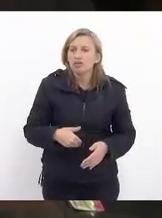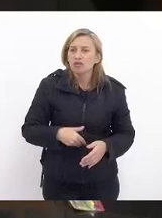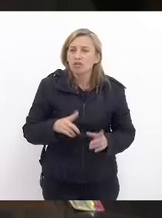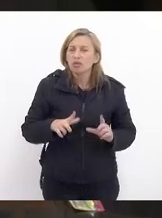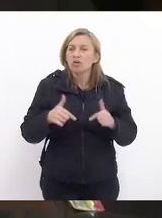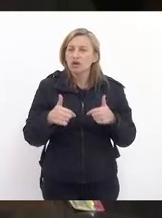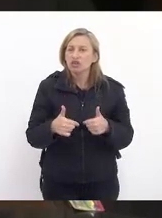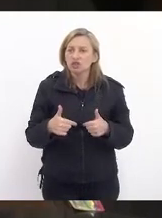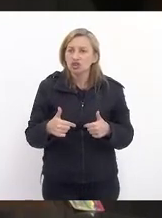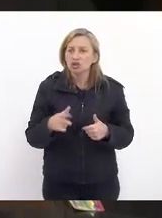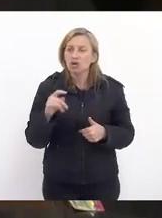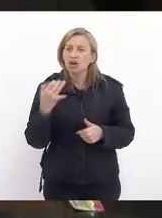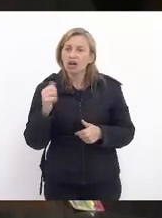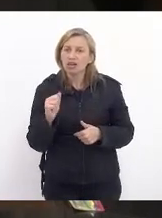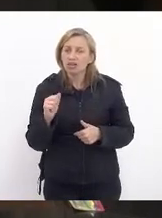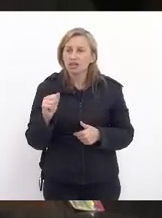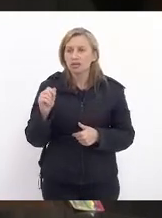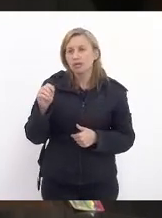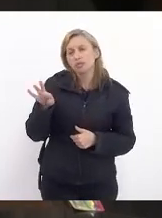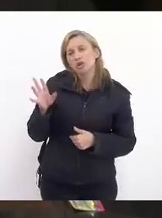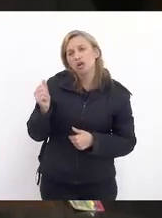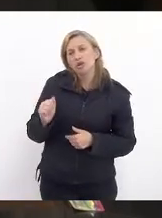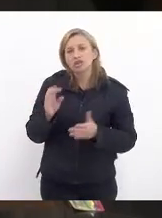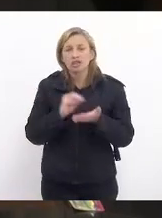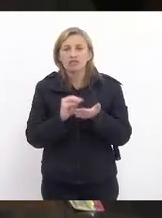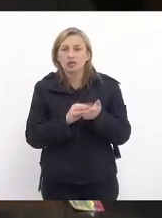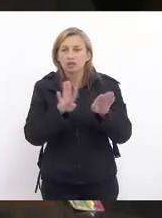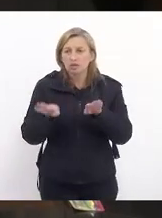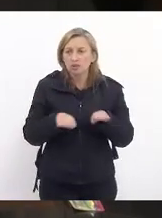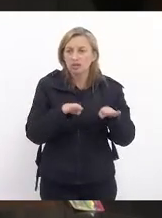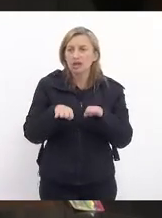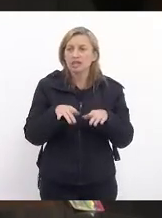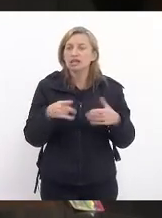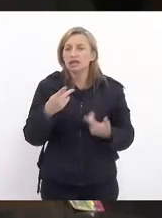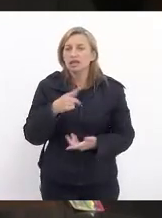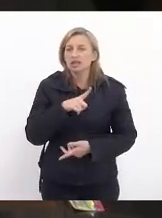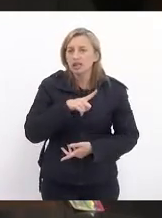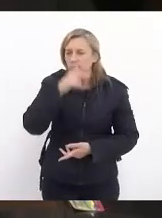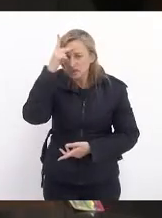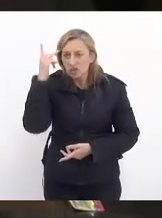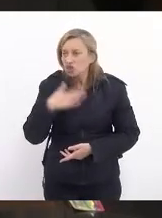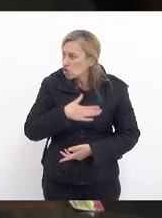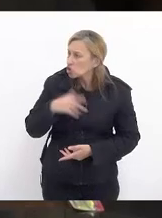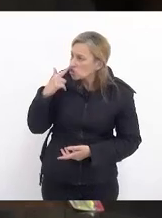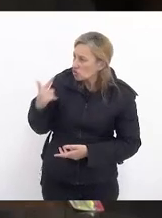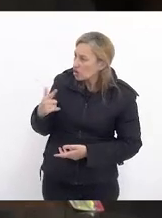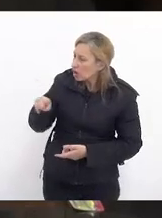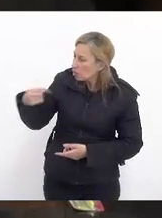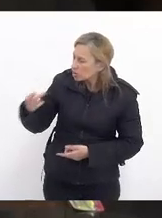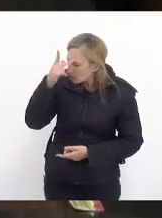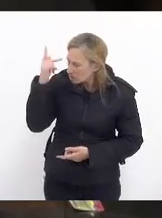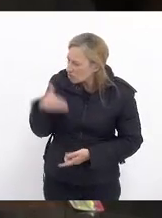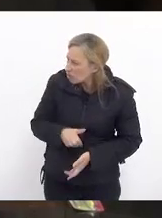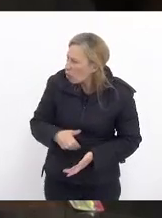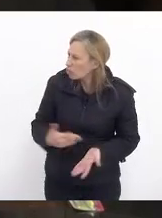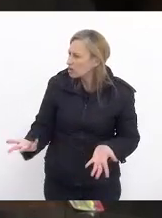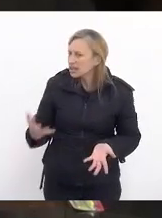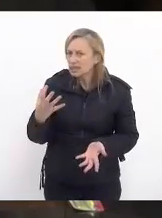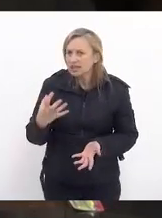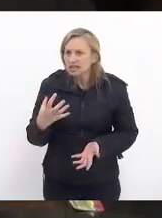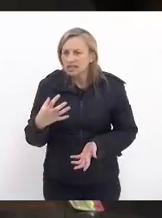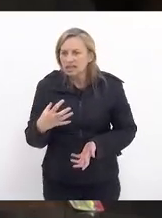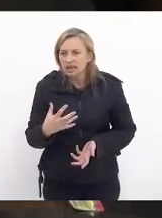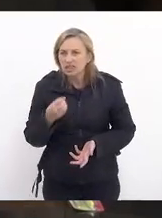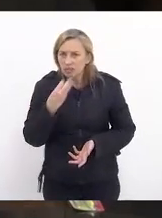manifestação orgânica biológica da desigualdade tem gente que gosta que as pessoas passem fome Tem gente que parece que aplaudem faça um